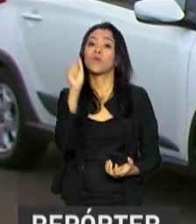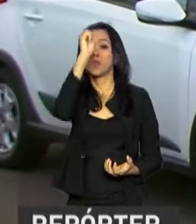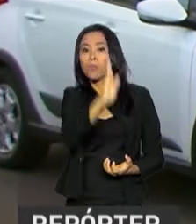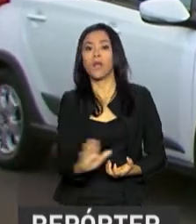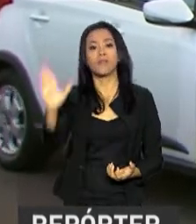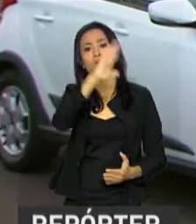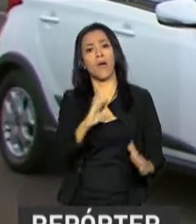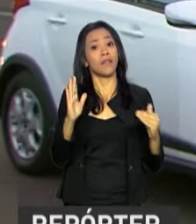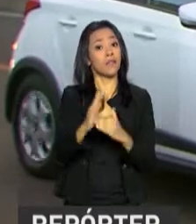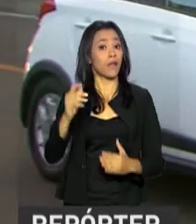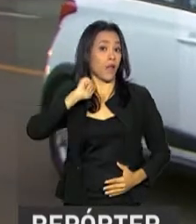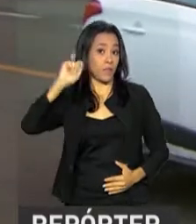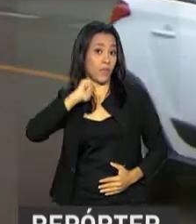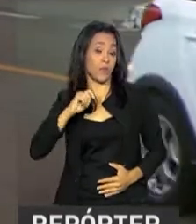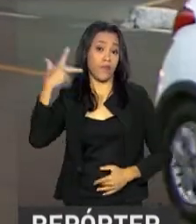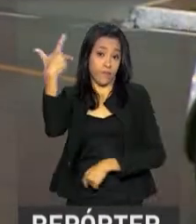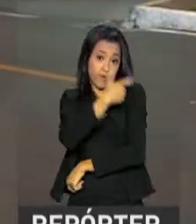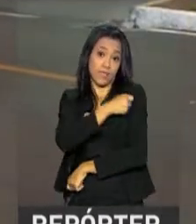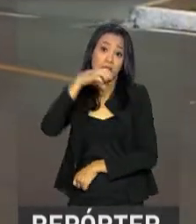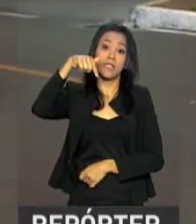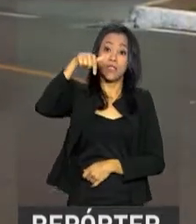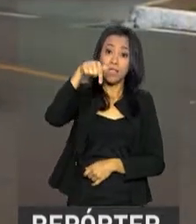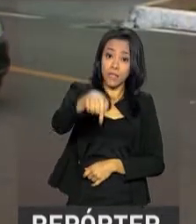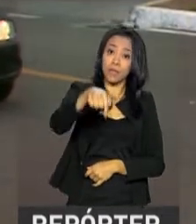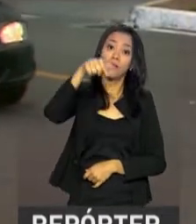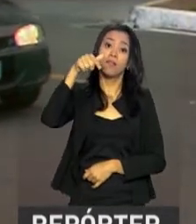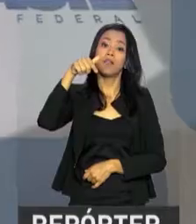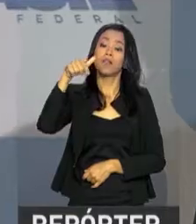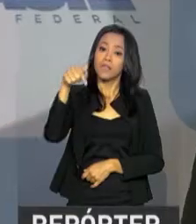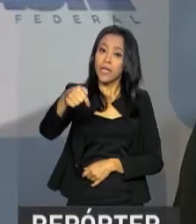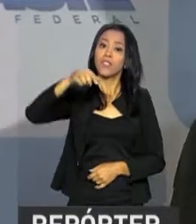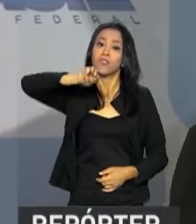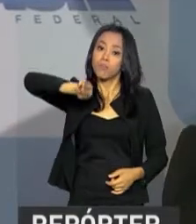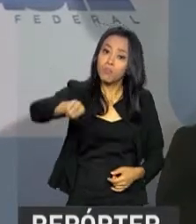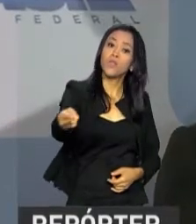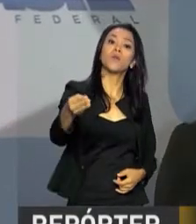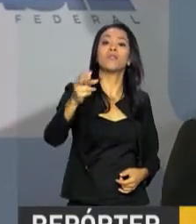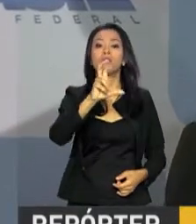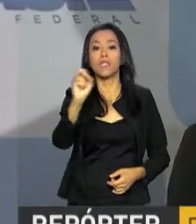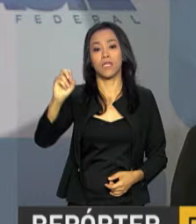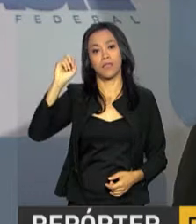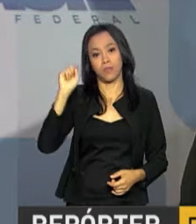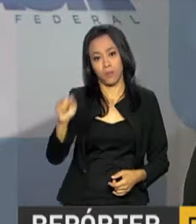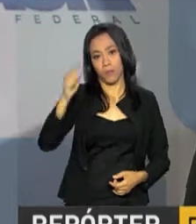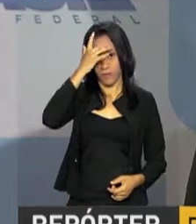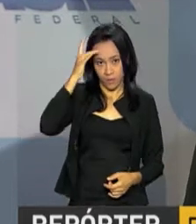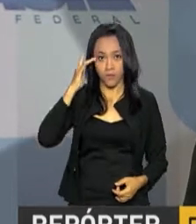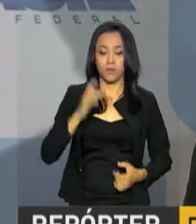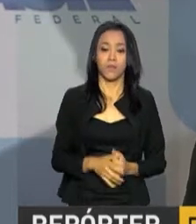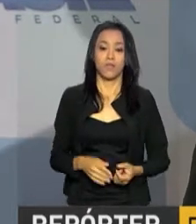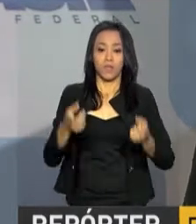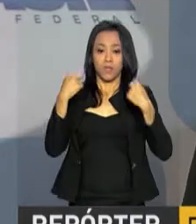e vacinar 77 milhões e 500 mil pessoas todos os cursos serão lecionados portanto não haverá